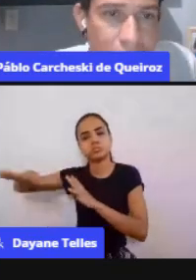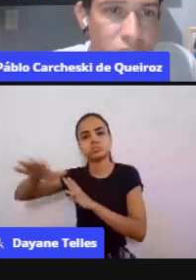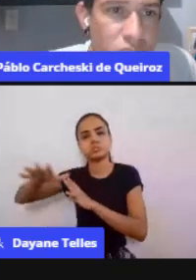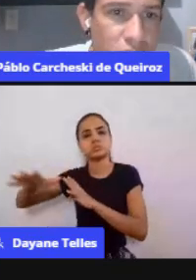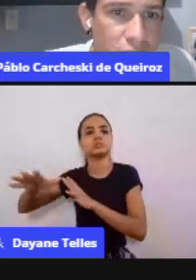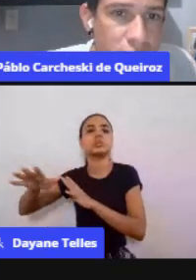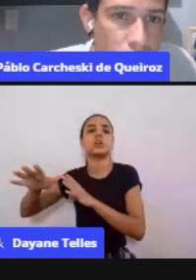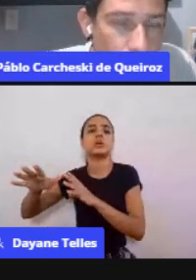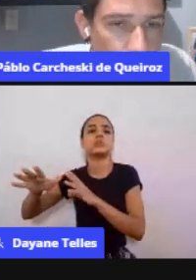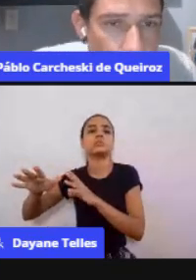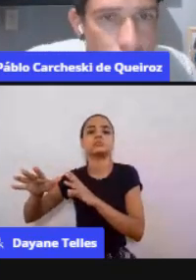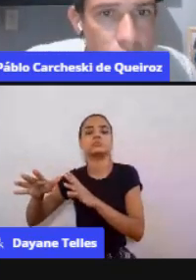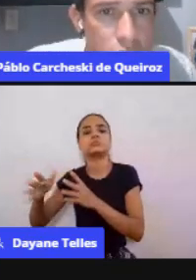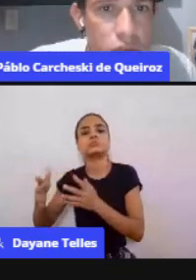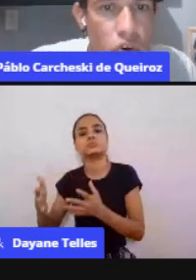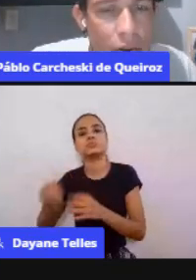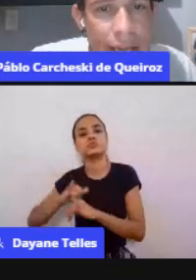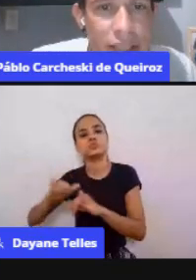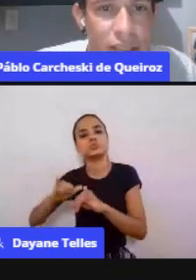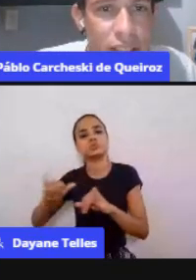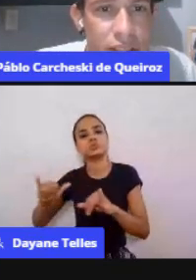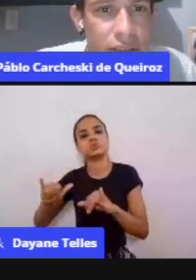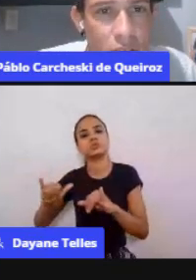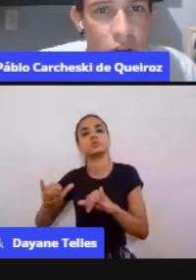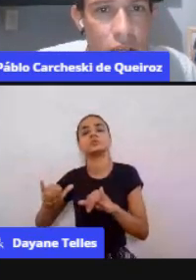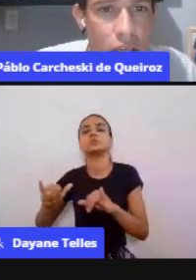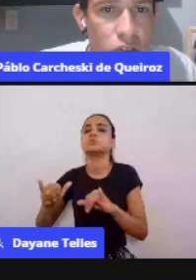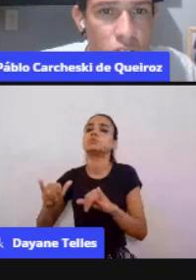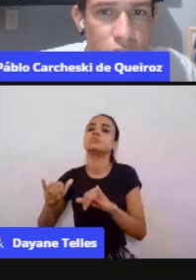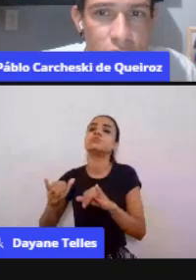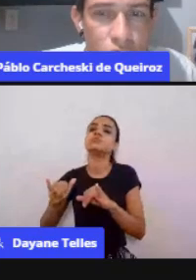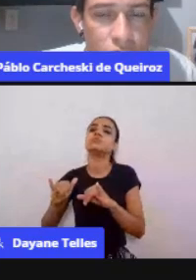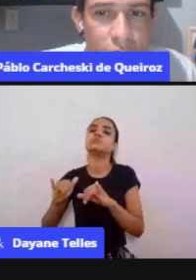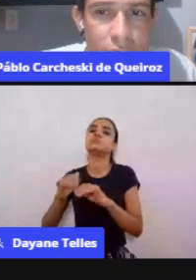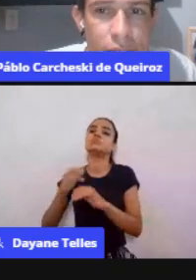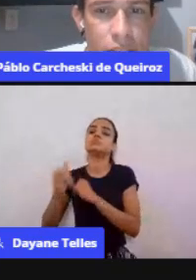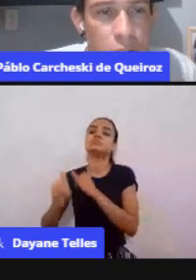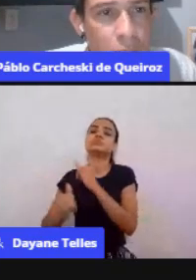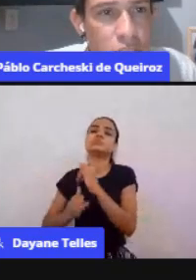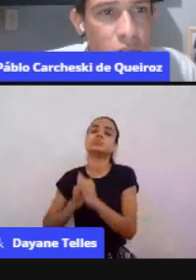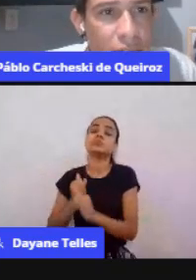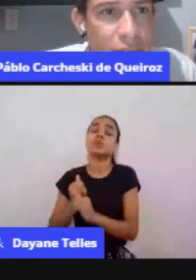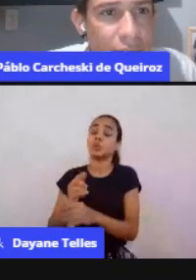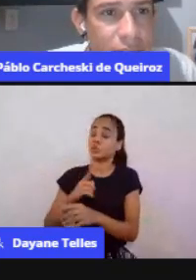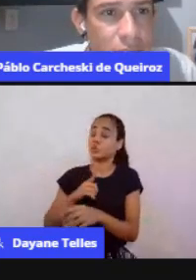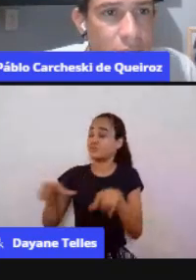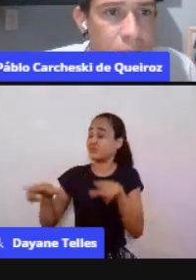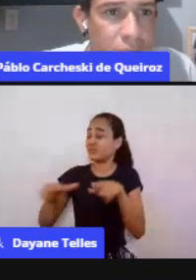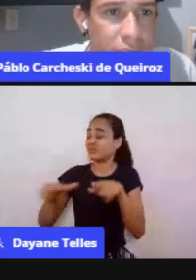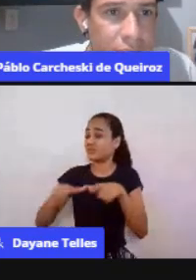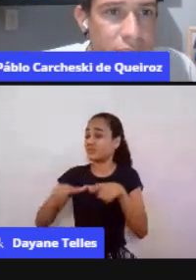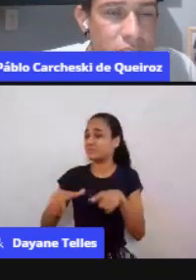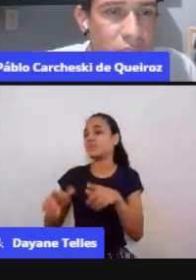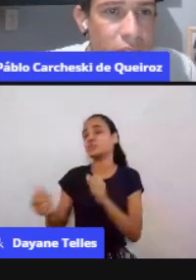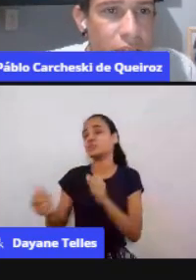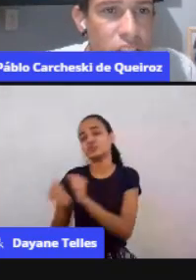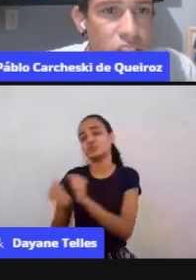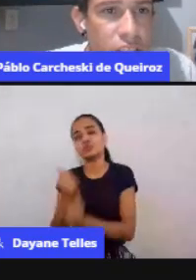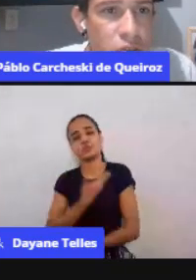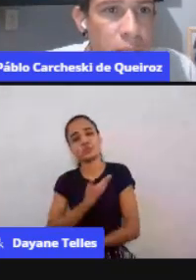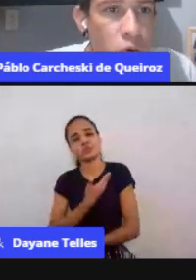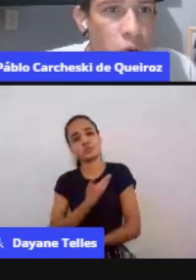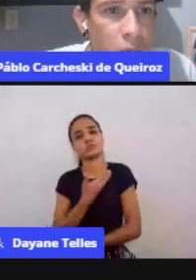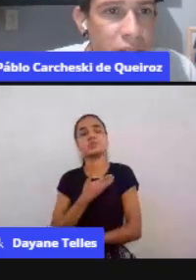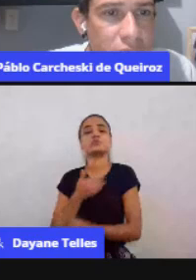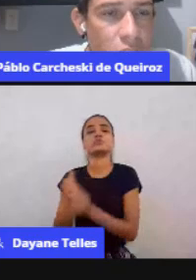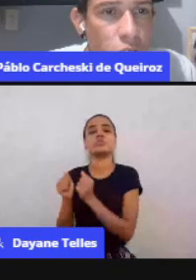de matemática, a gente realiza com outros colegas ali que estão ao nosso redor, né? Então, em particular, nessa habilidade, a gente